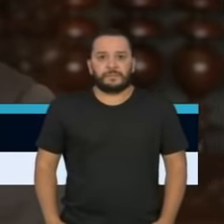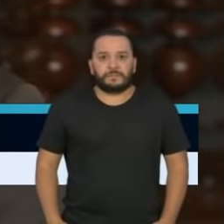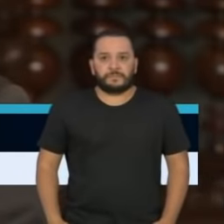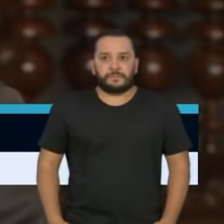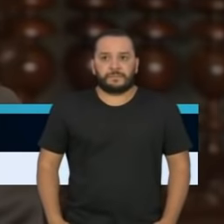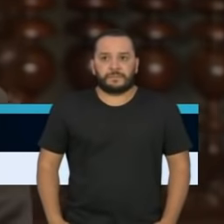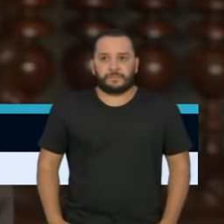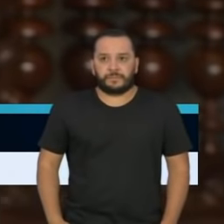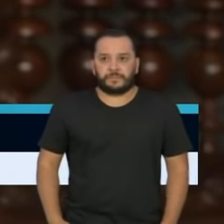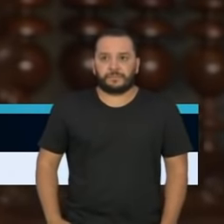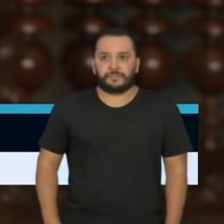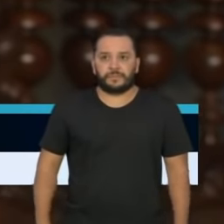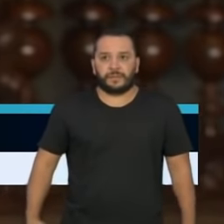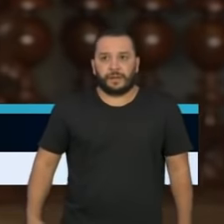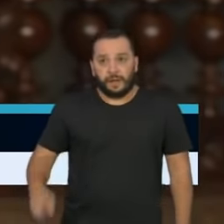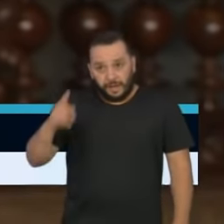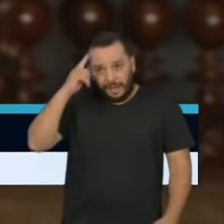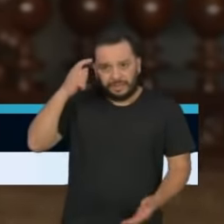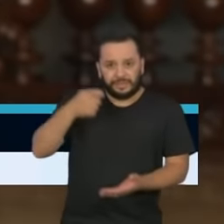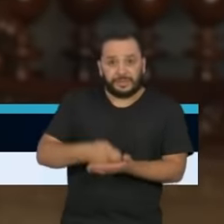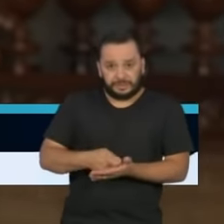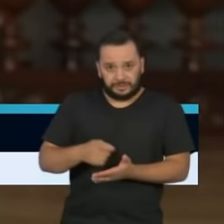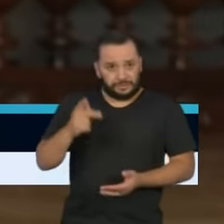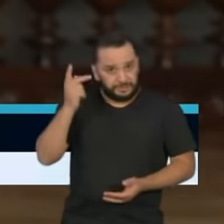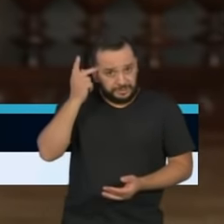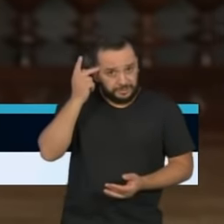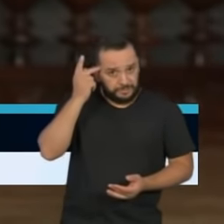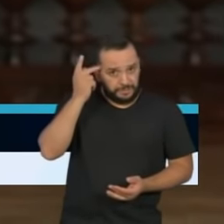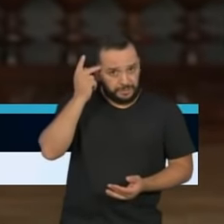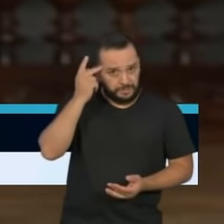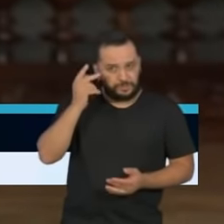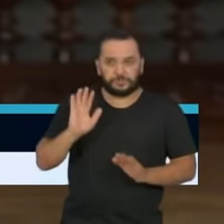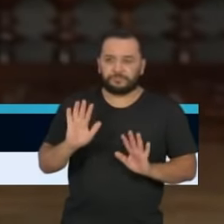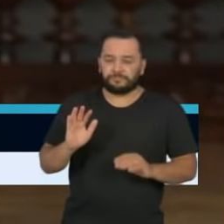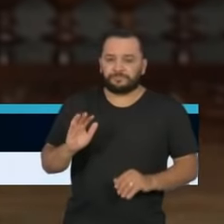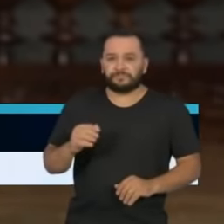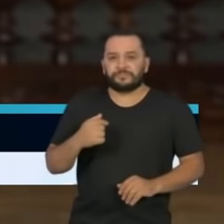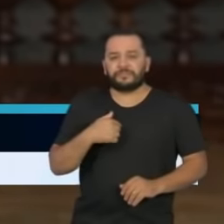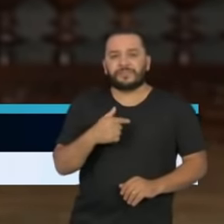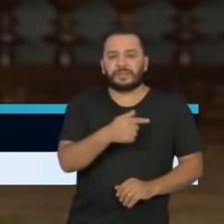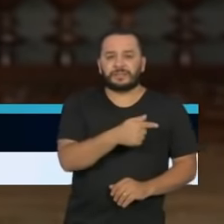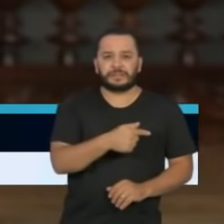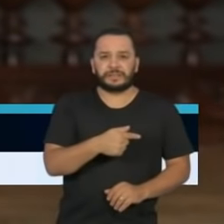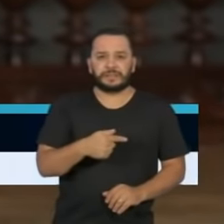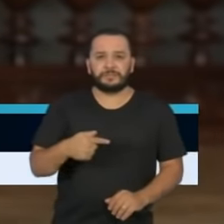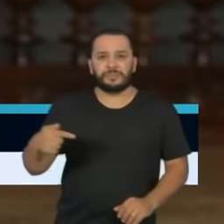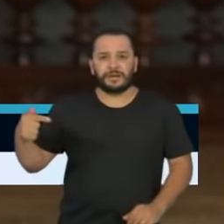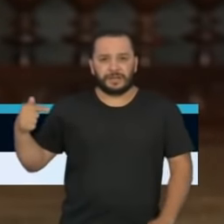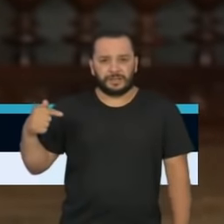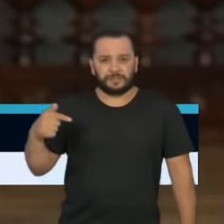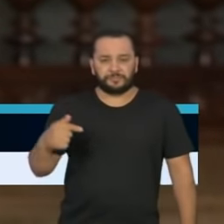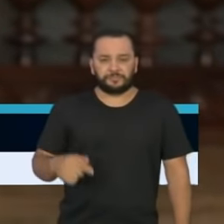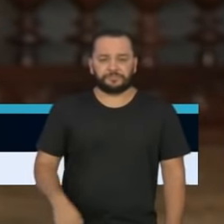É, a decisão de São Paulo de, ao longo dessa semana, né, fazer